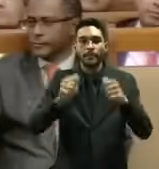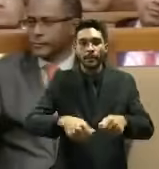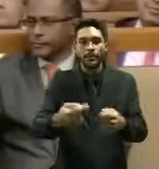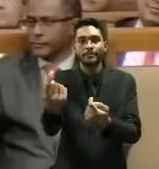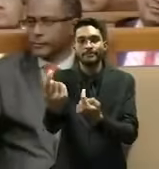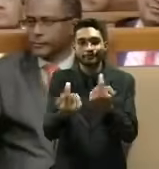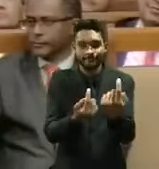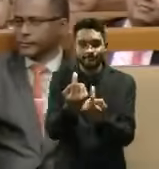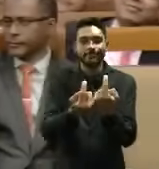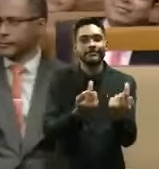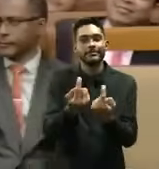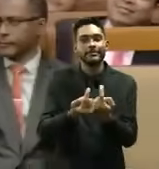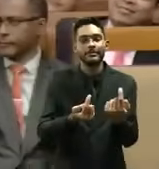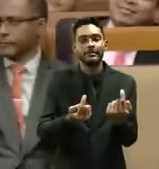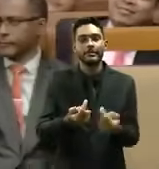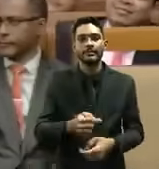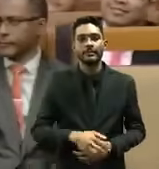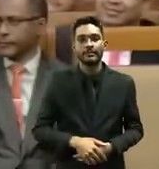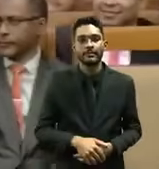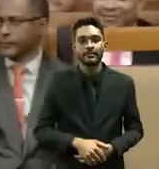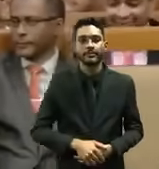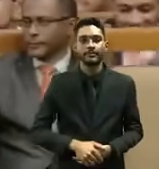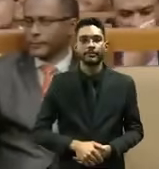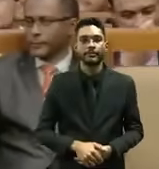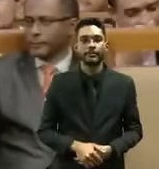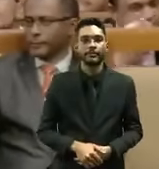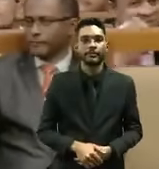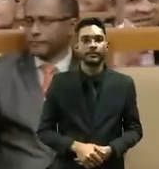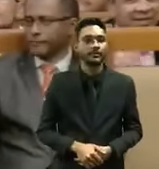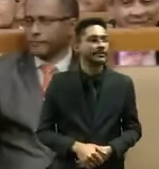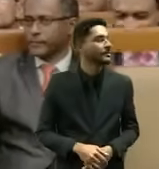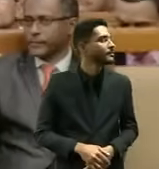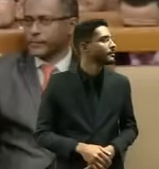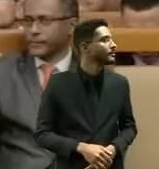né né vi foi muito aqui